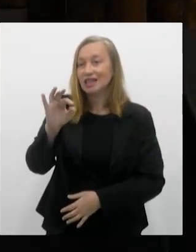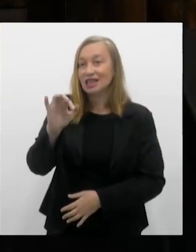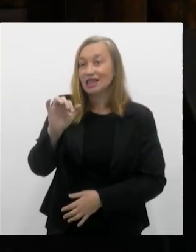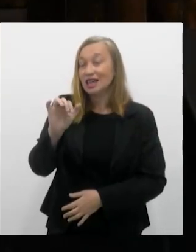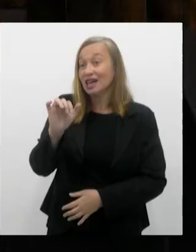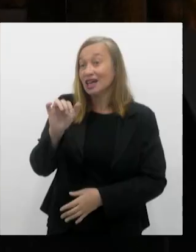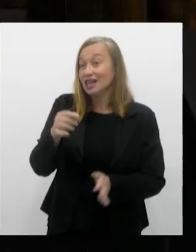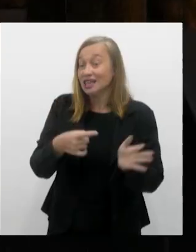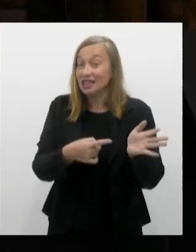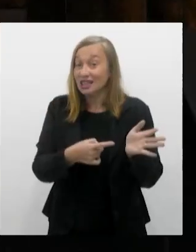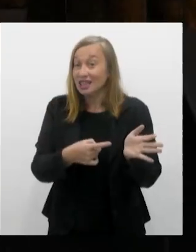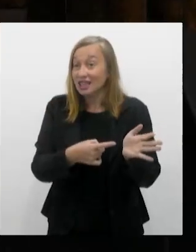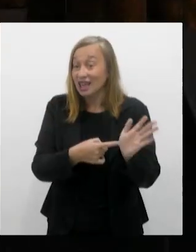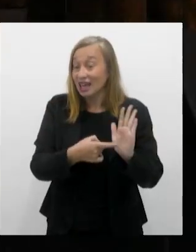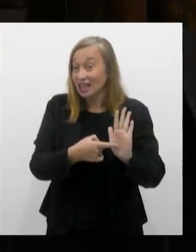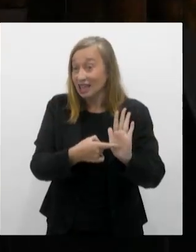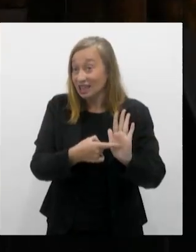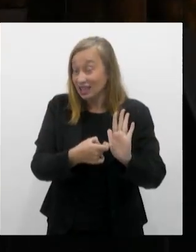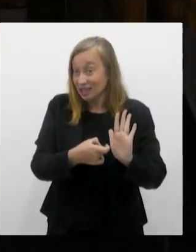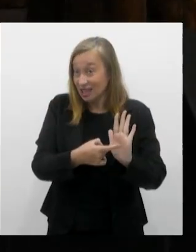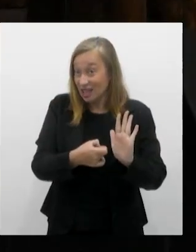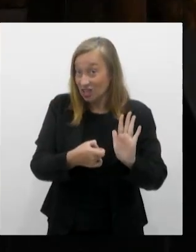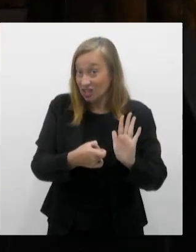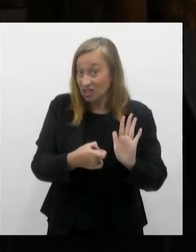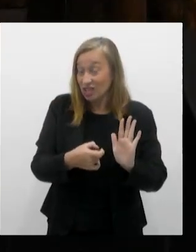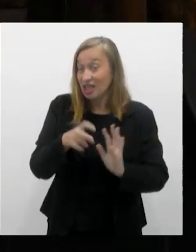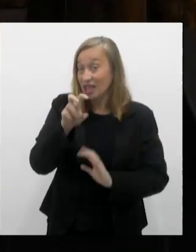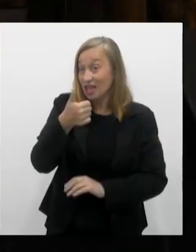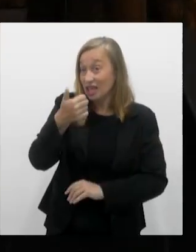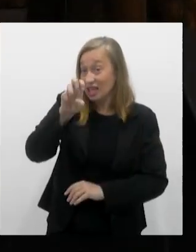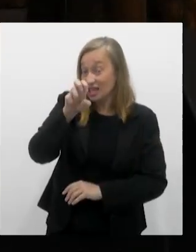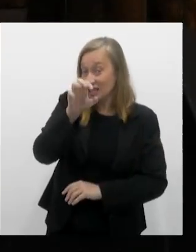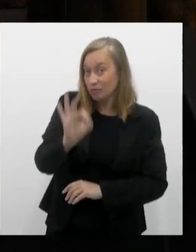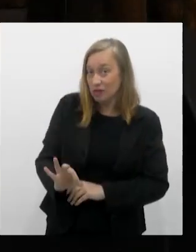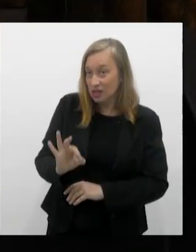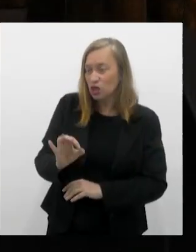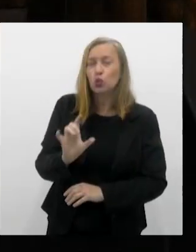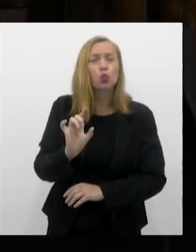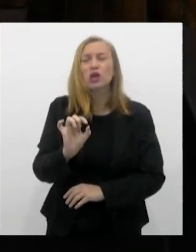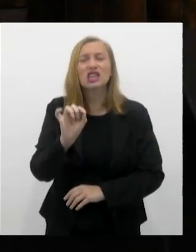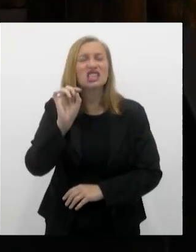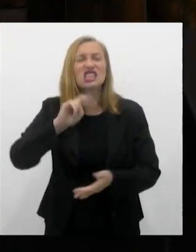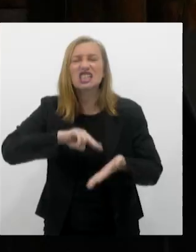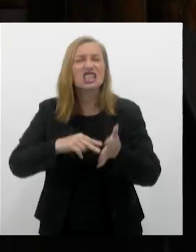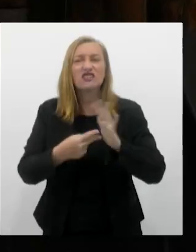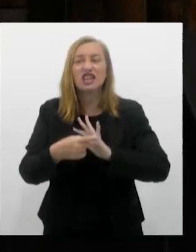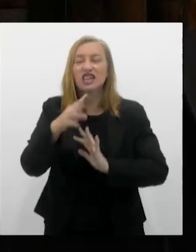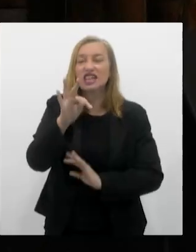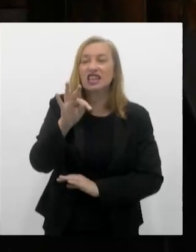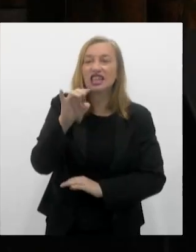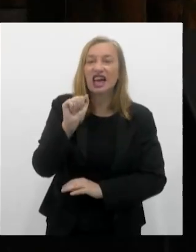taxa Selic está em 15%. O que é a taxa Selic? É